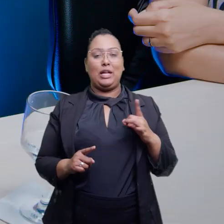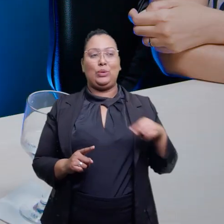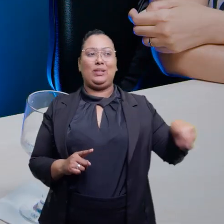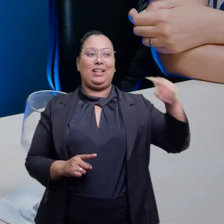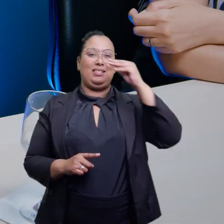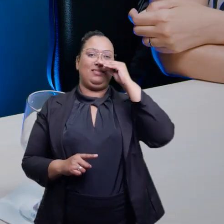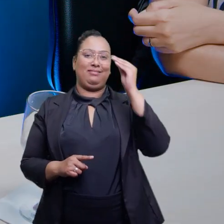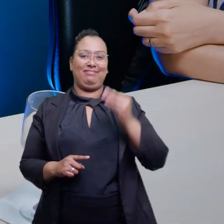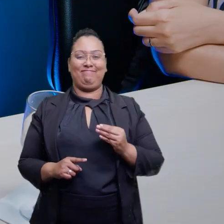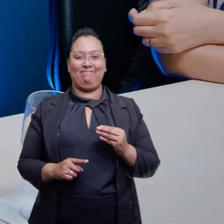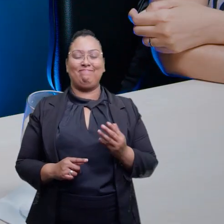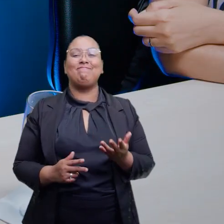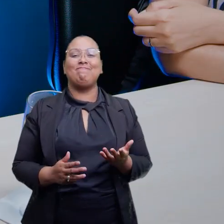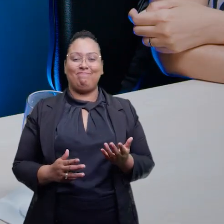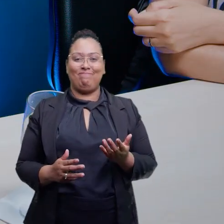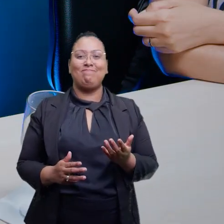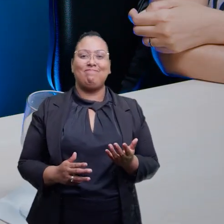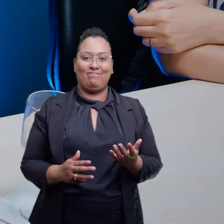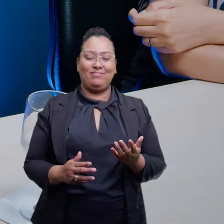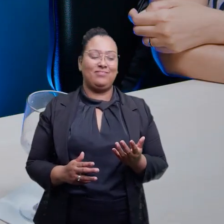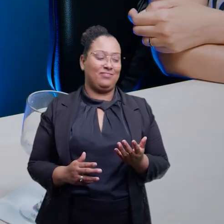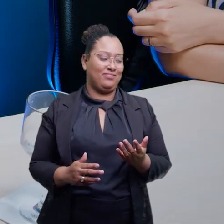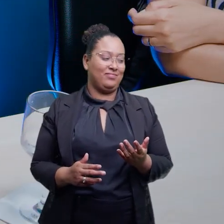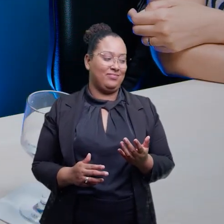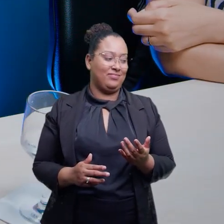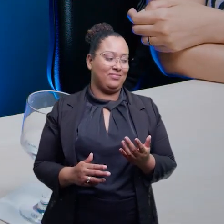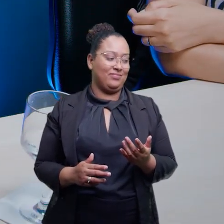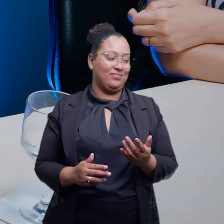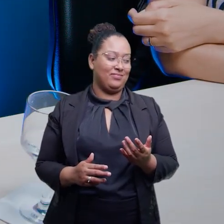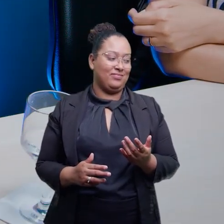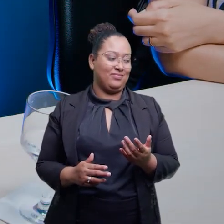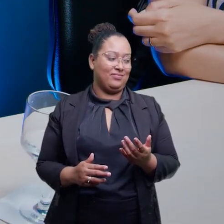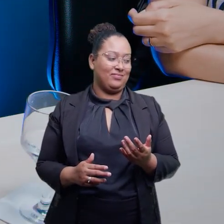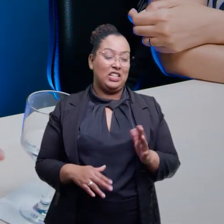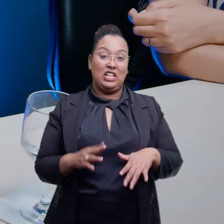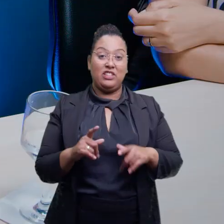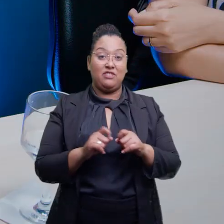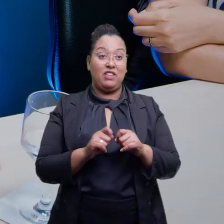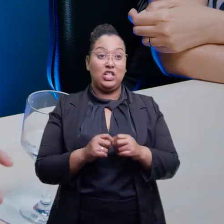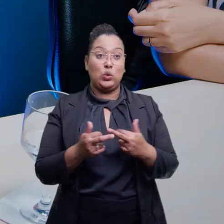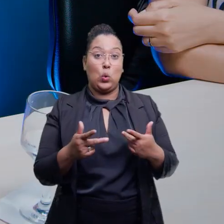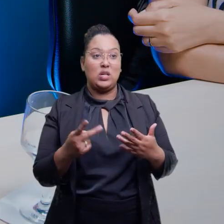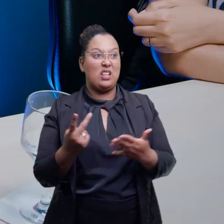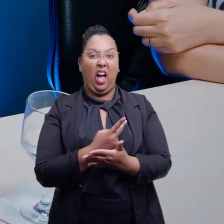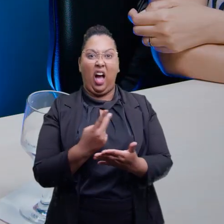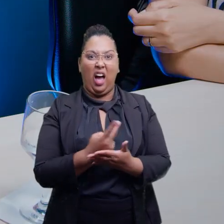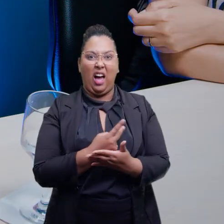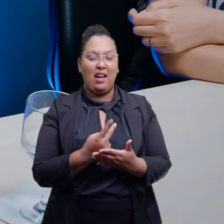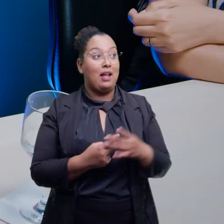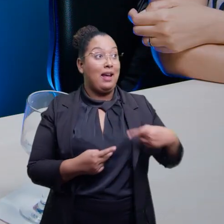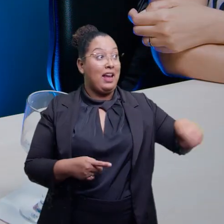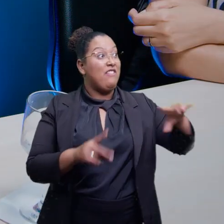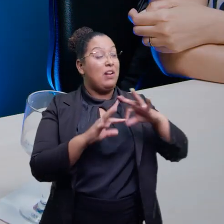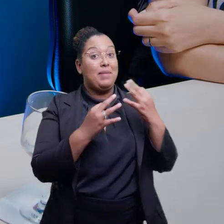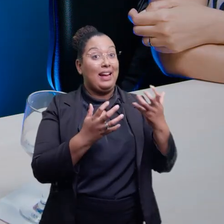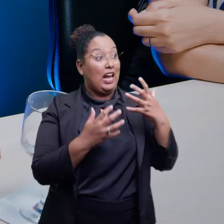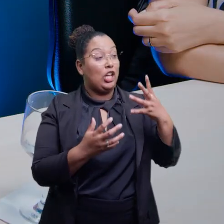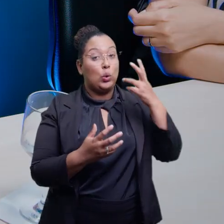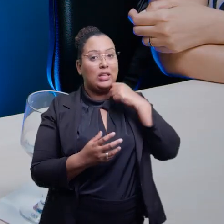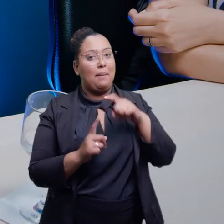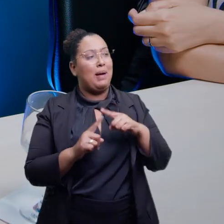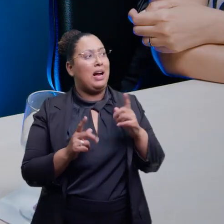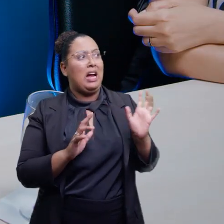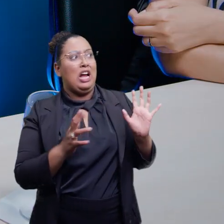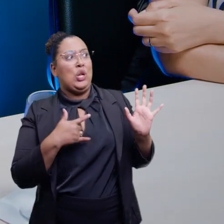rejeitada. Então, a gente vai fazendo as coisas, às vezes a gente até faz coisas erradas com as famílias que querem adotar por medo